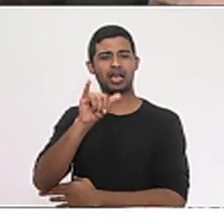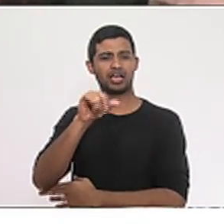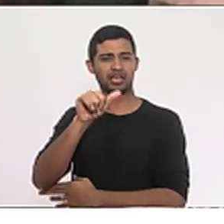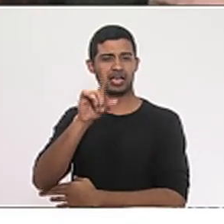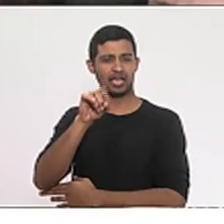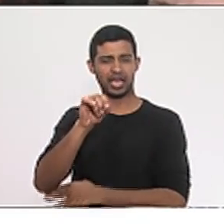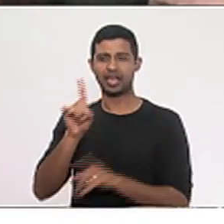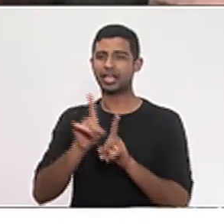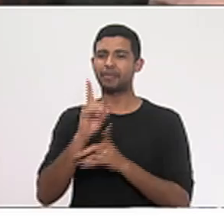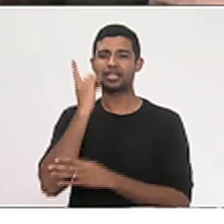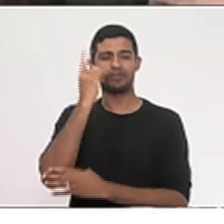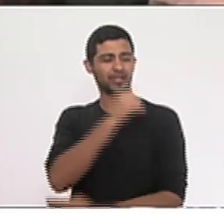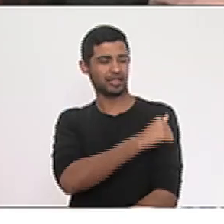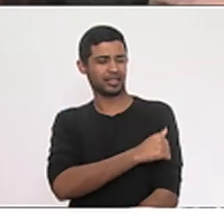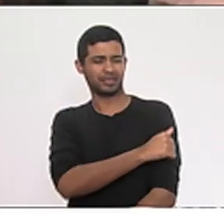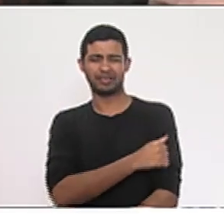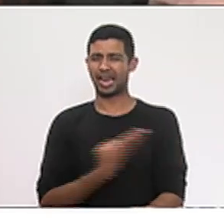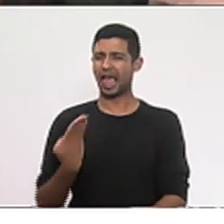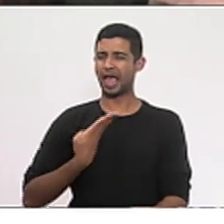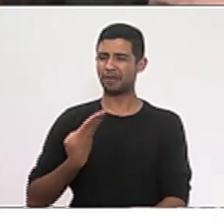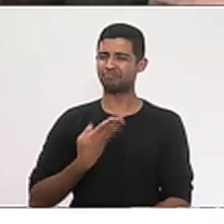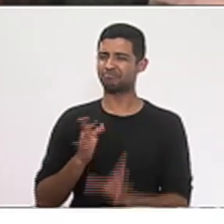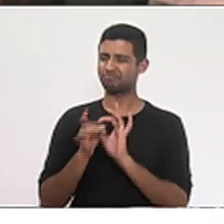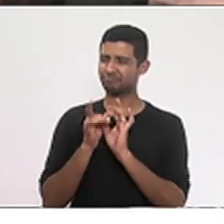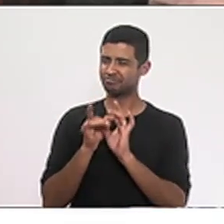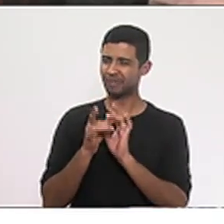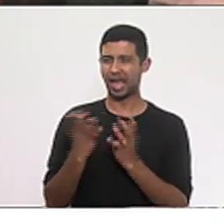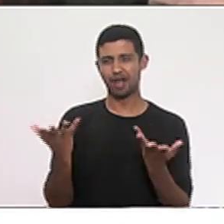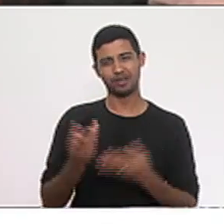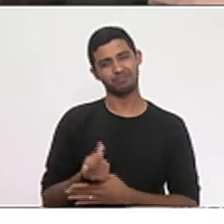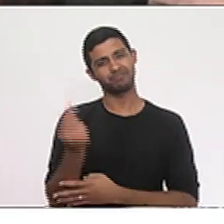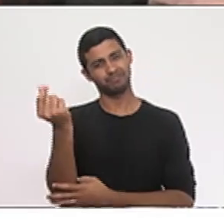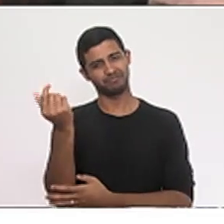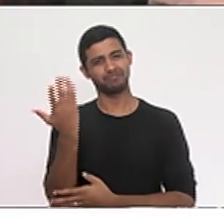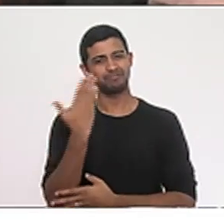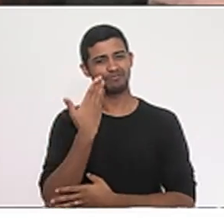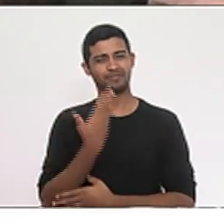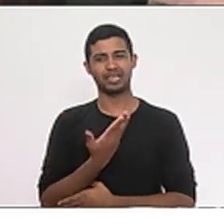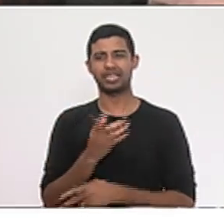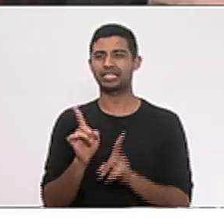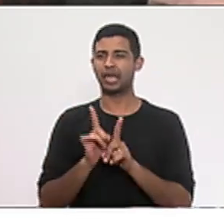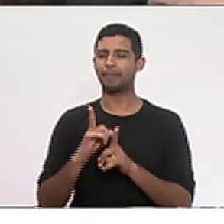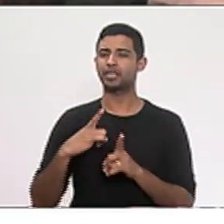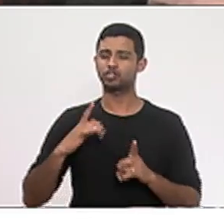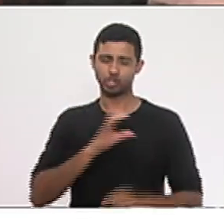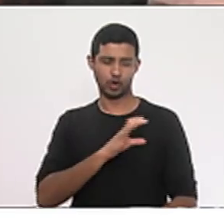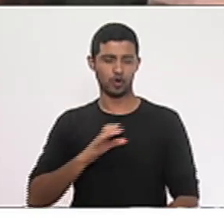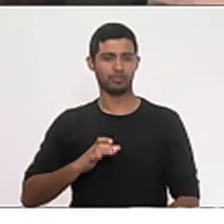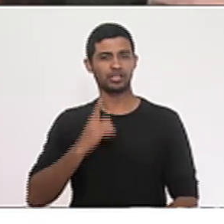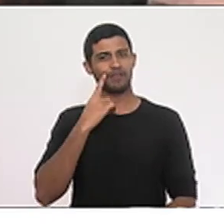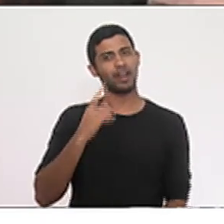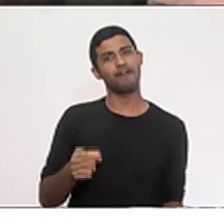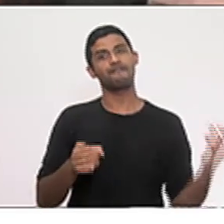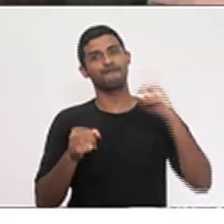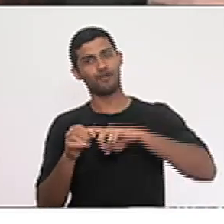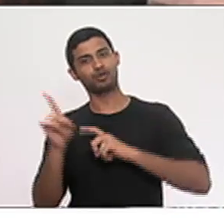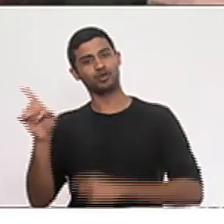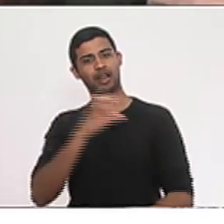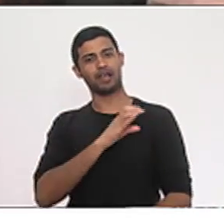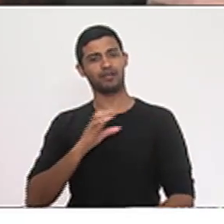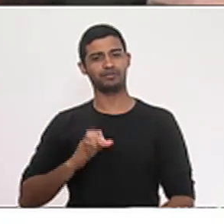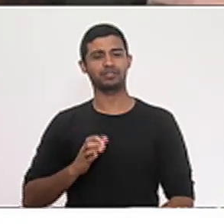deputada enfermeira Rejane, querida companheira que estava conosco até há pouco tempo. Assim como ela estava numa comissão, tem que voltar para essa comissão,